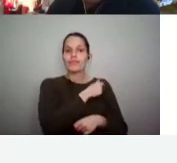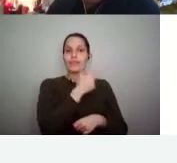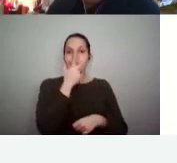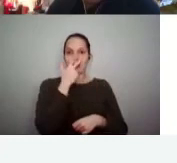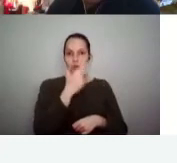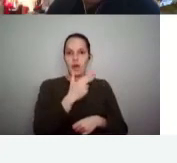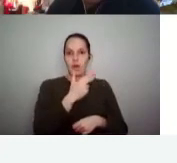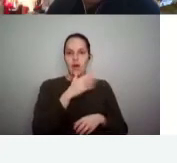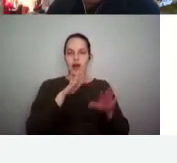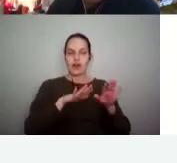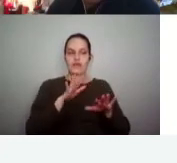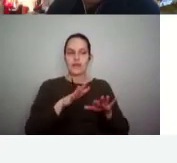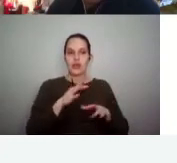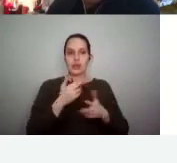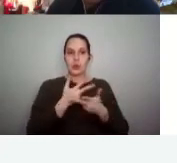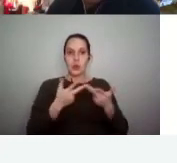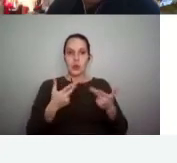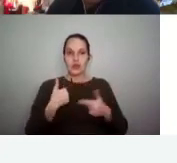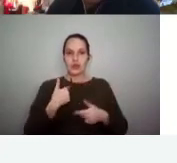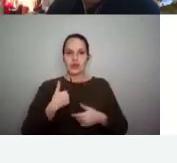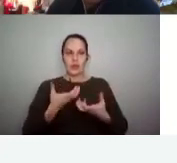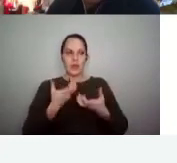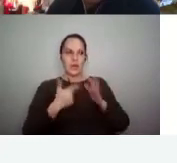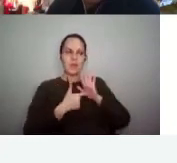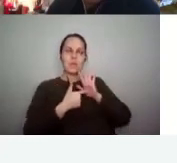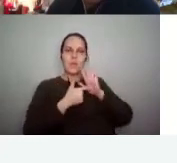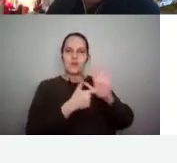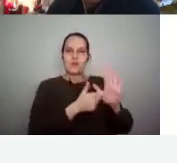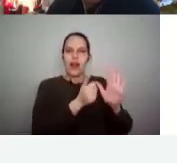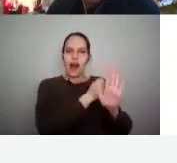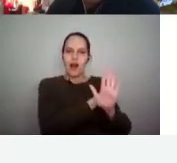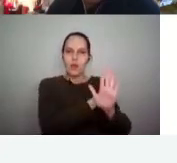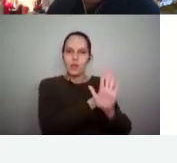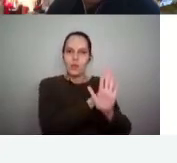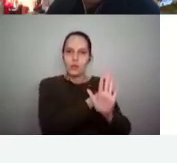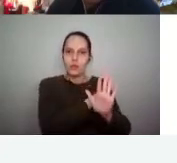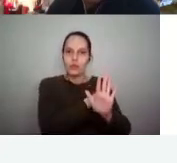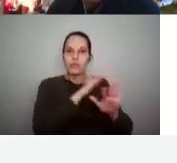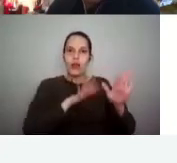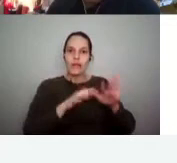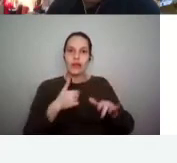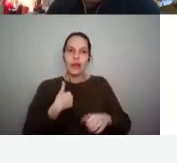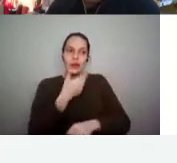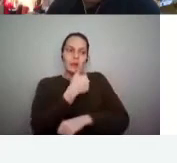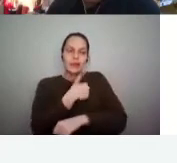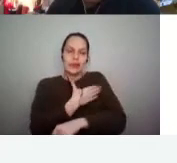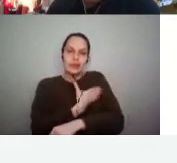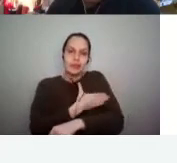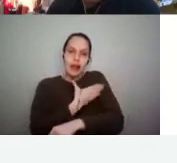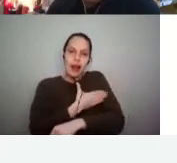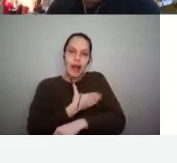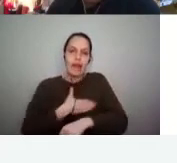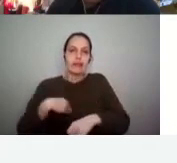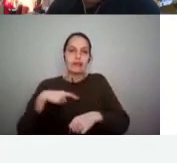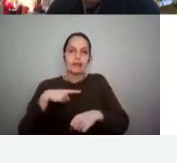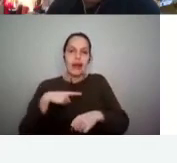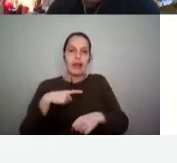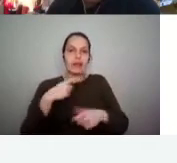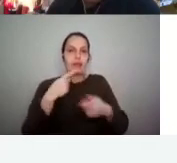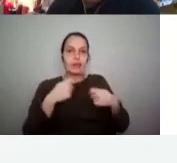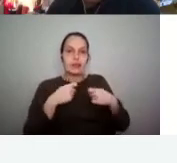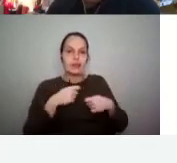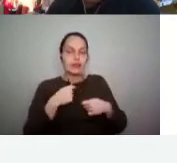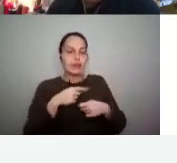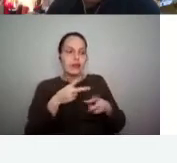vissem em mim, eu tenho que exercitar para também ver nos meus estudantes, né? Os estudantes não são a imagem